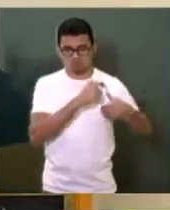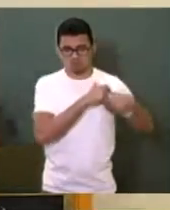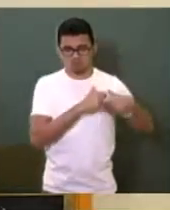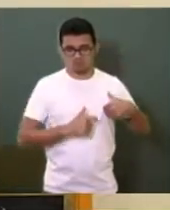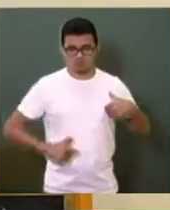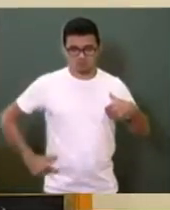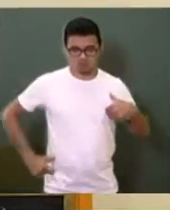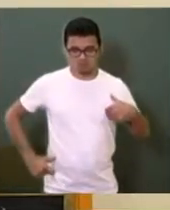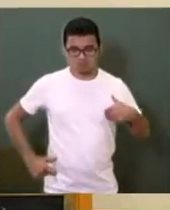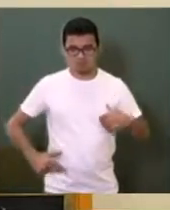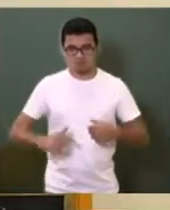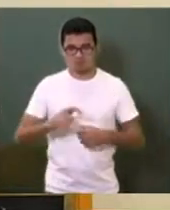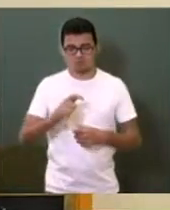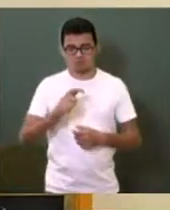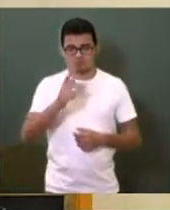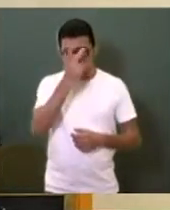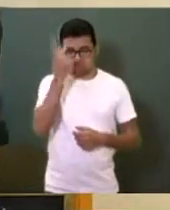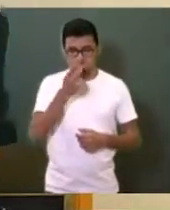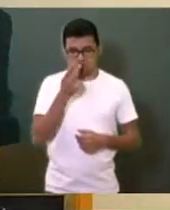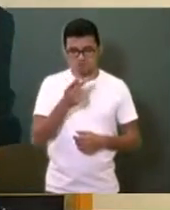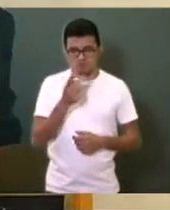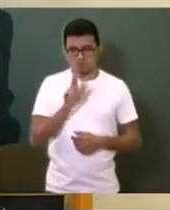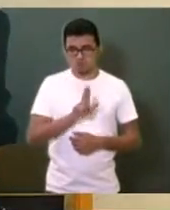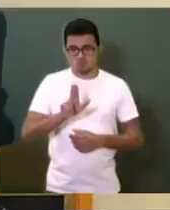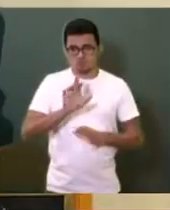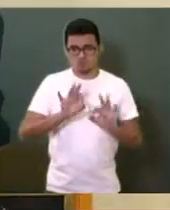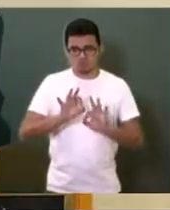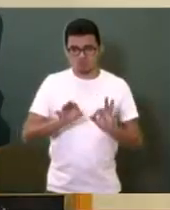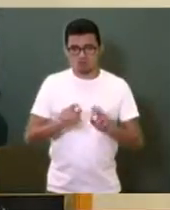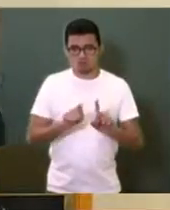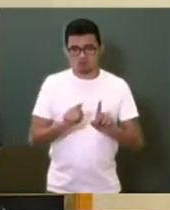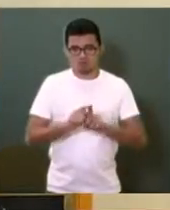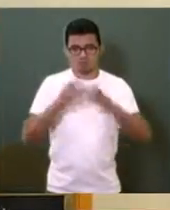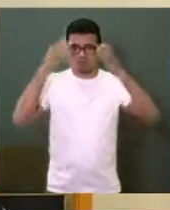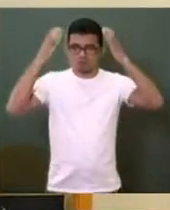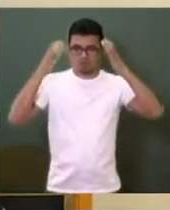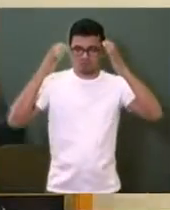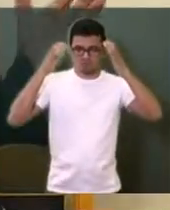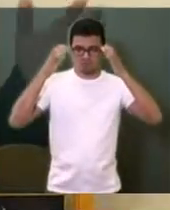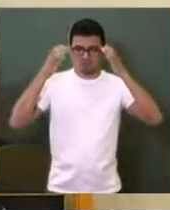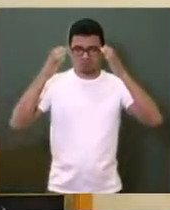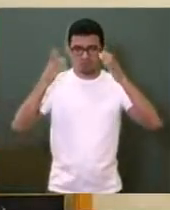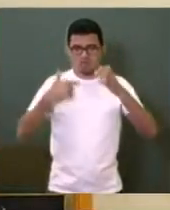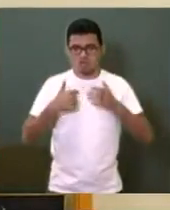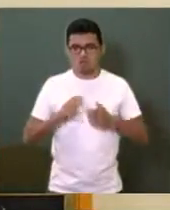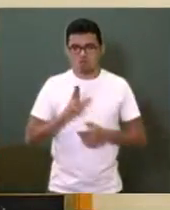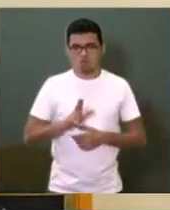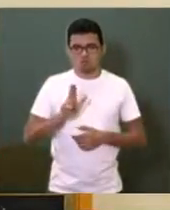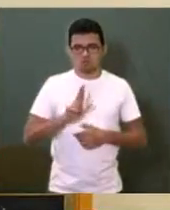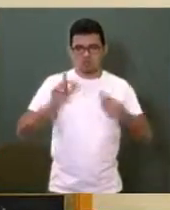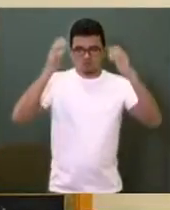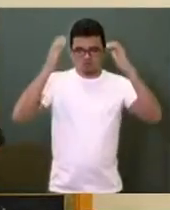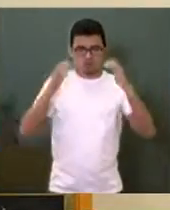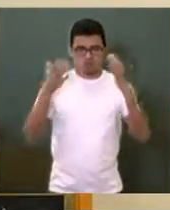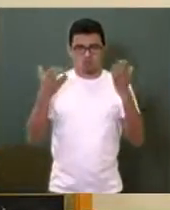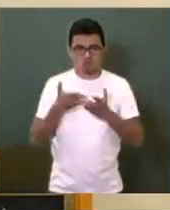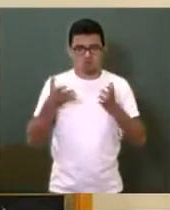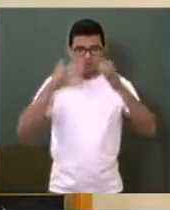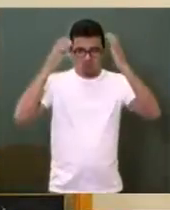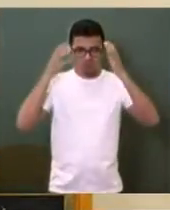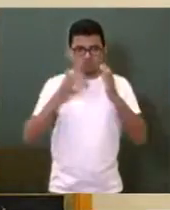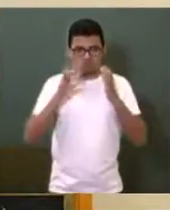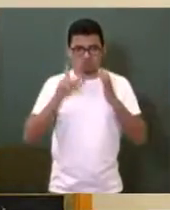vida o capacete foi a mesma coisa não vou usar capacete e hoje o capacete